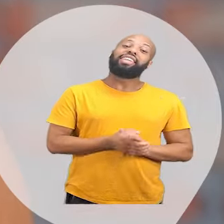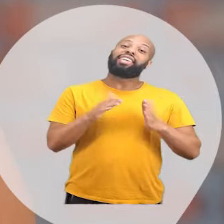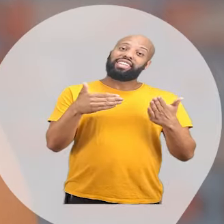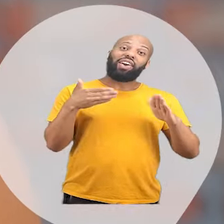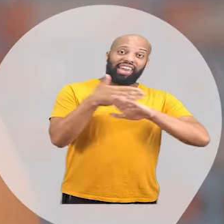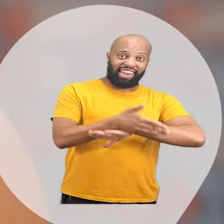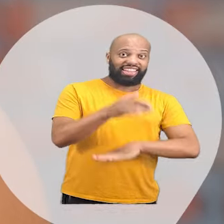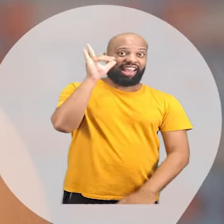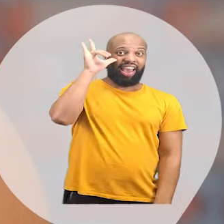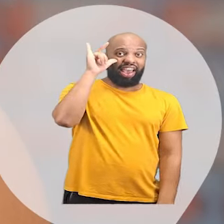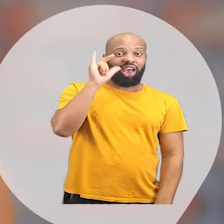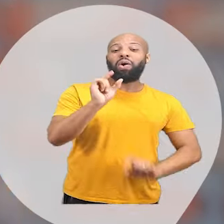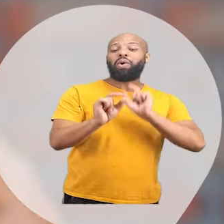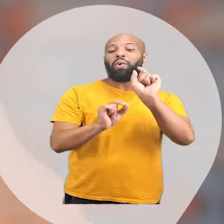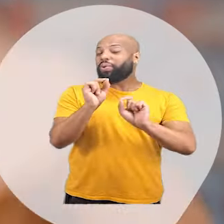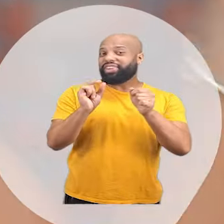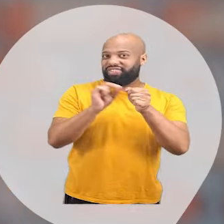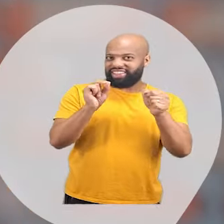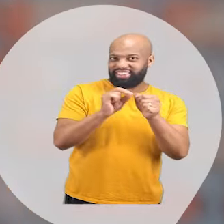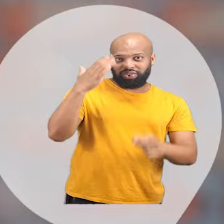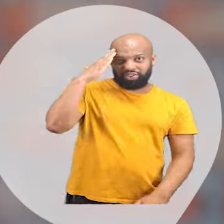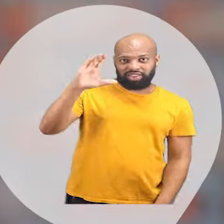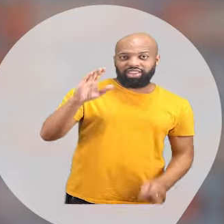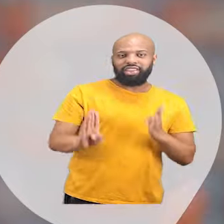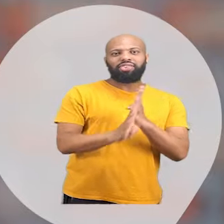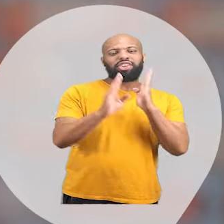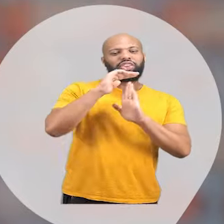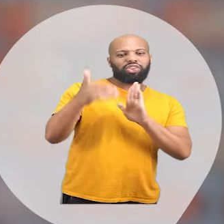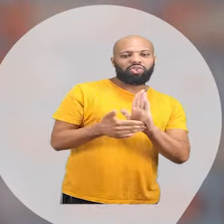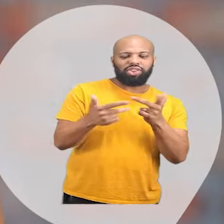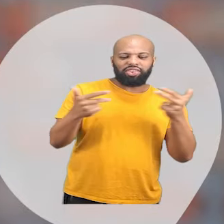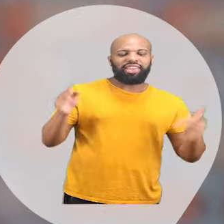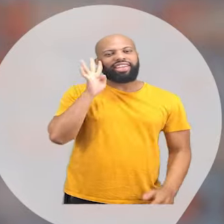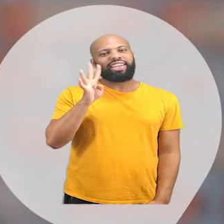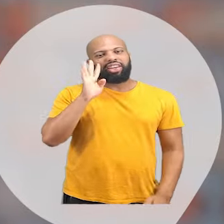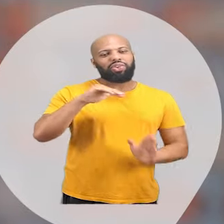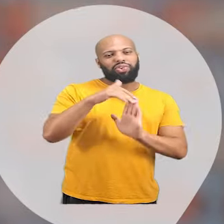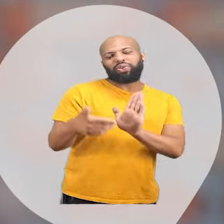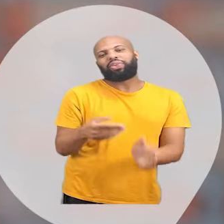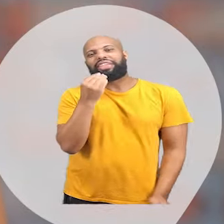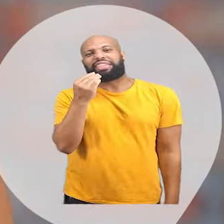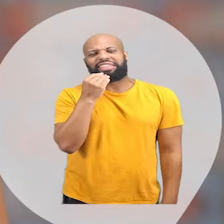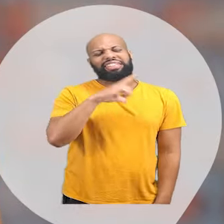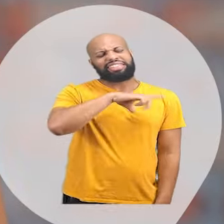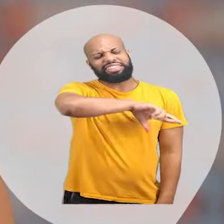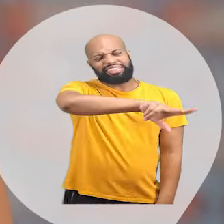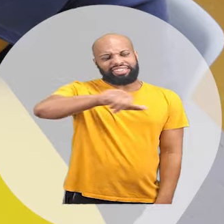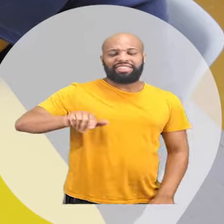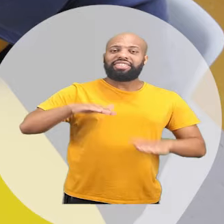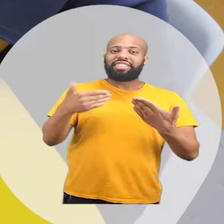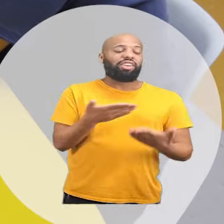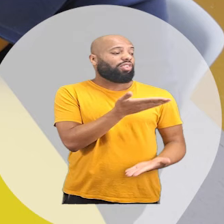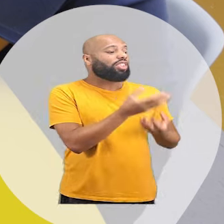entrar no que fazer em Curitiba descobri todas as coisas legais que tem para fazer em Curitiba todas as possibilidades um mundo delas